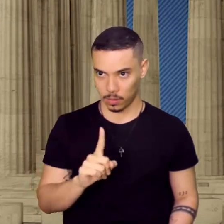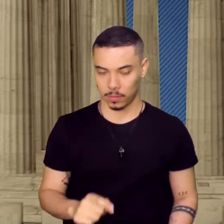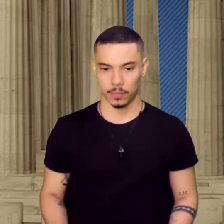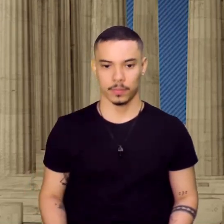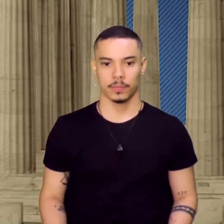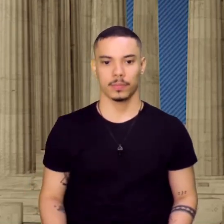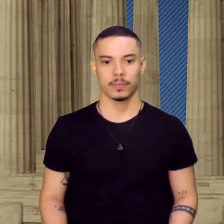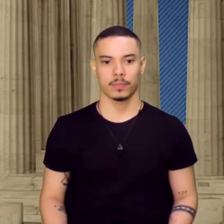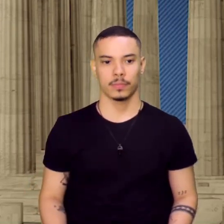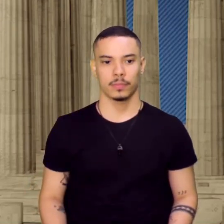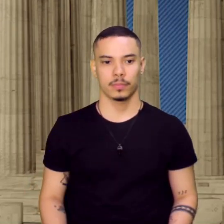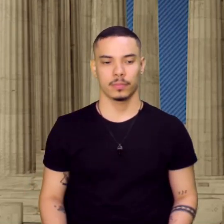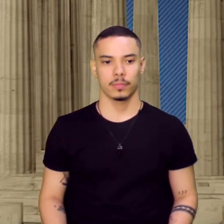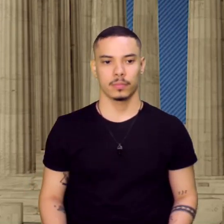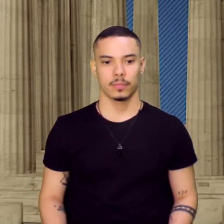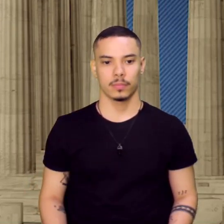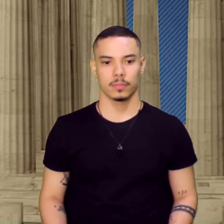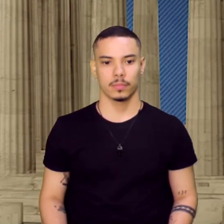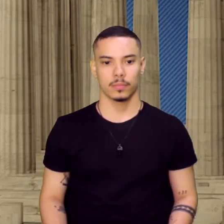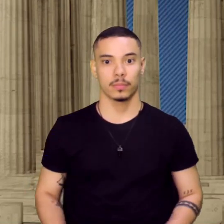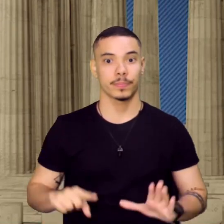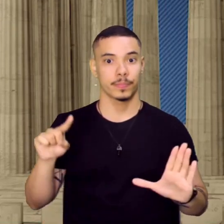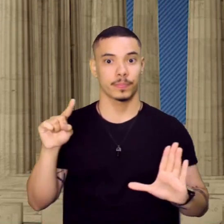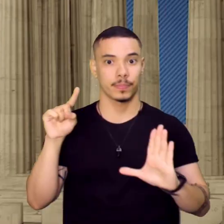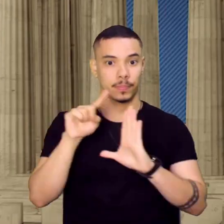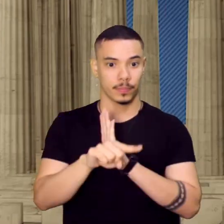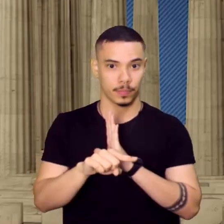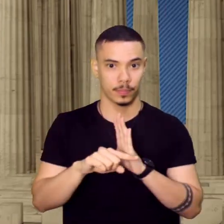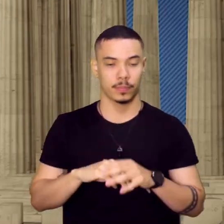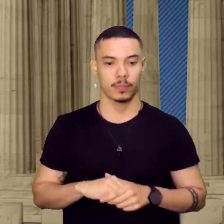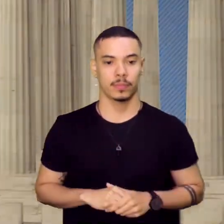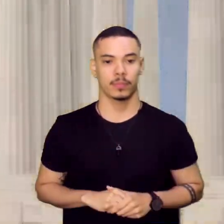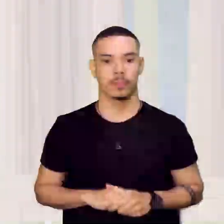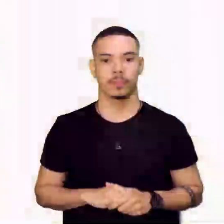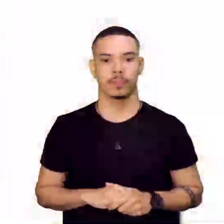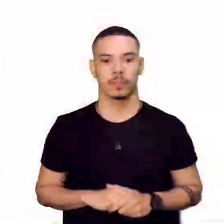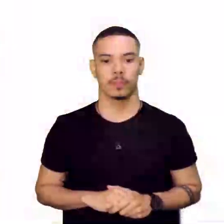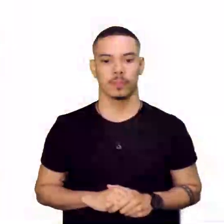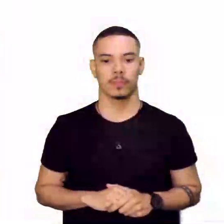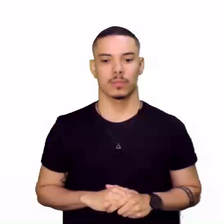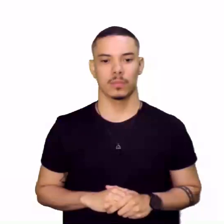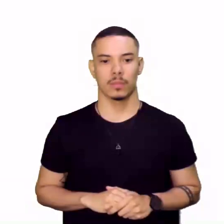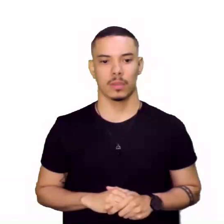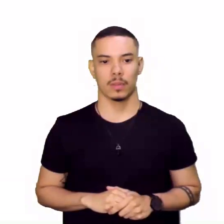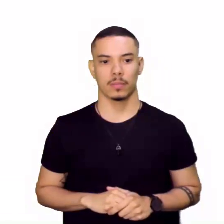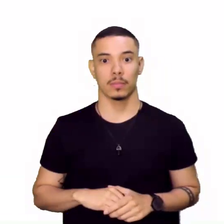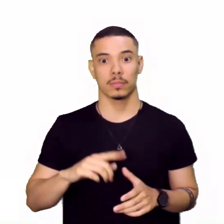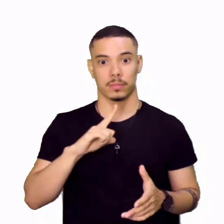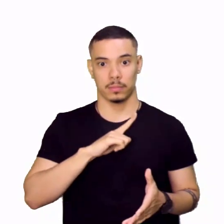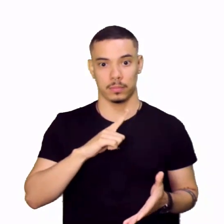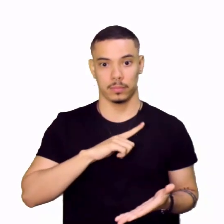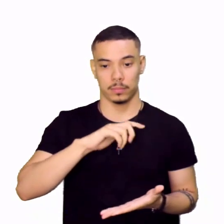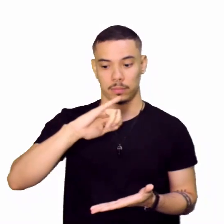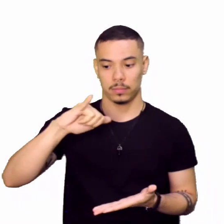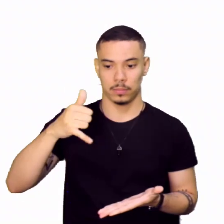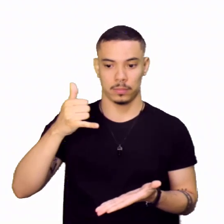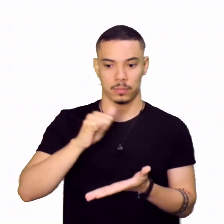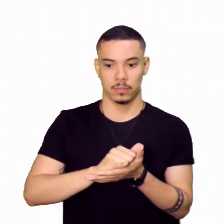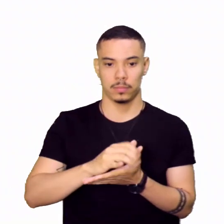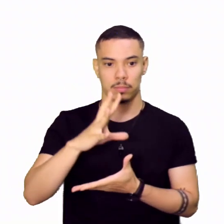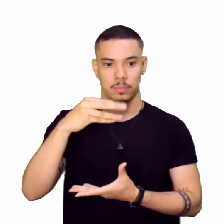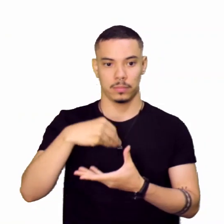mas aí vamos lá a pergunta dessa questão aí então ele coloca ele justifica aqui nesse